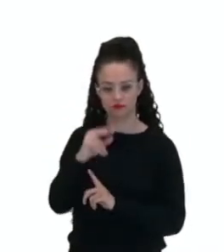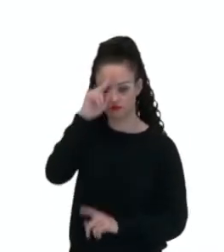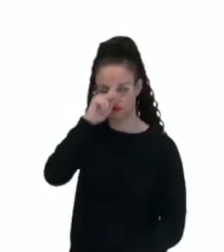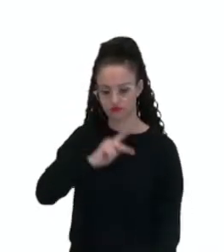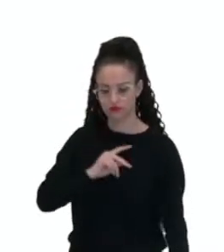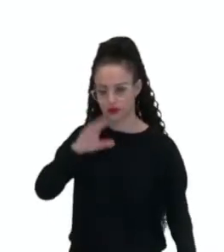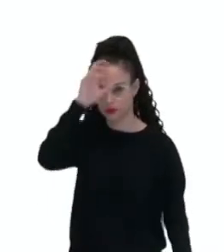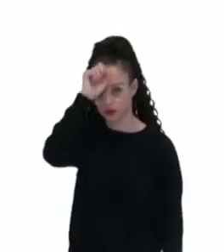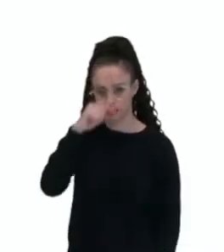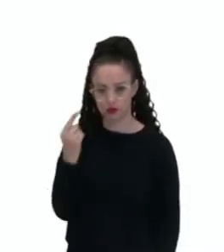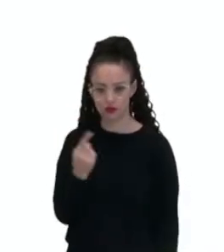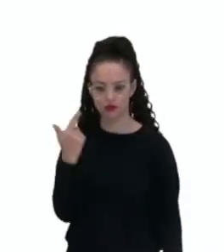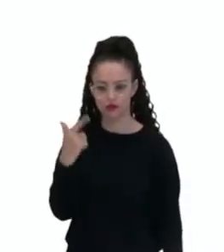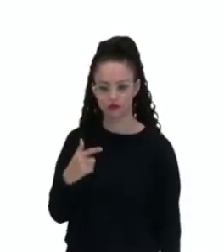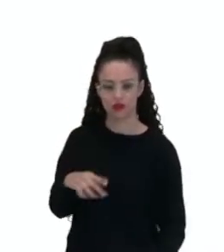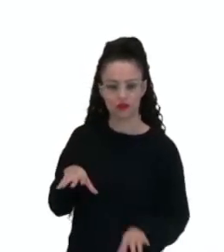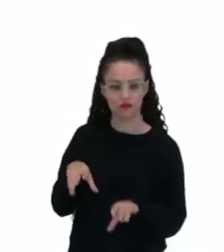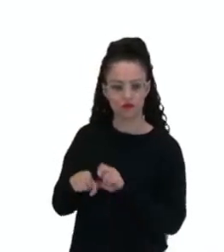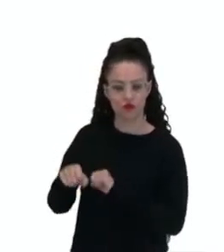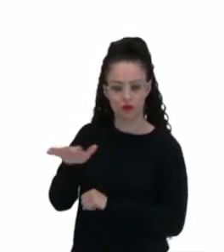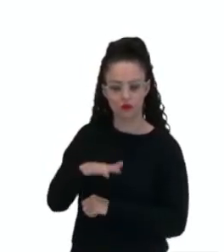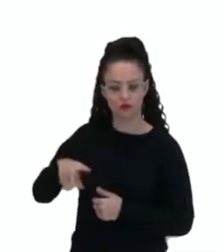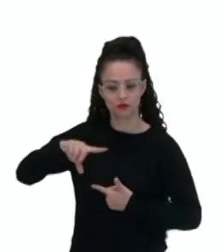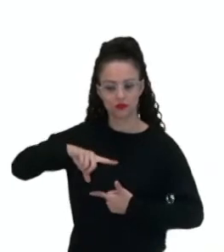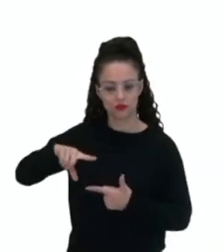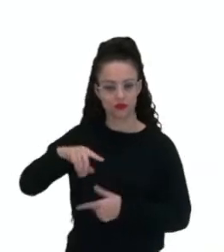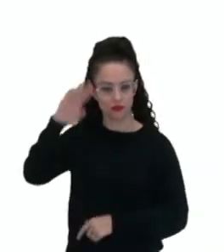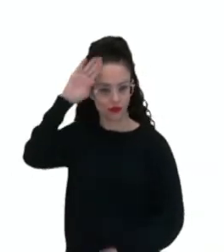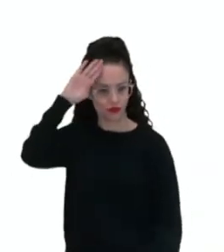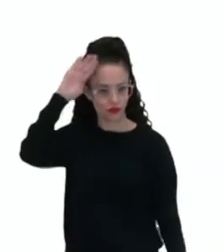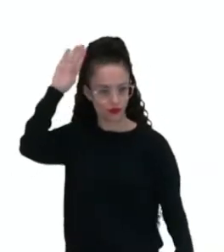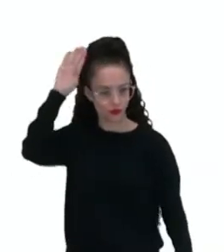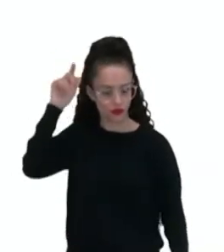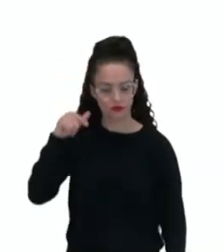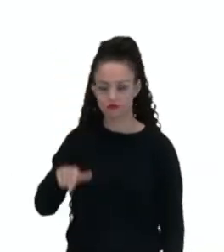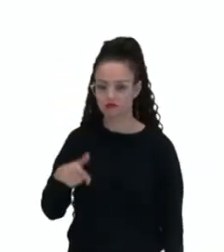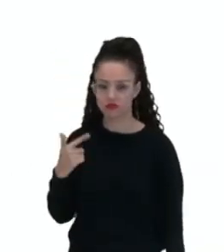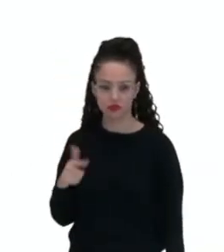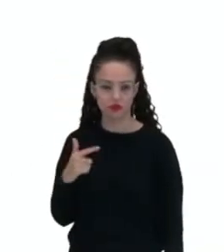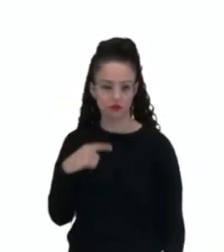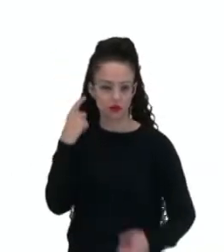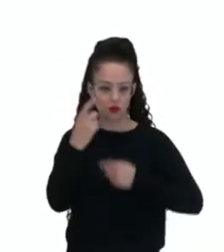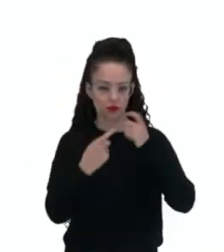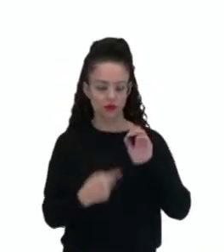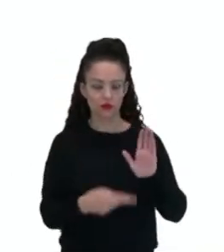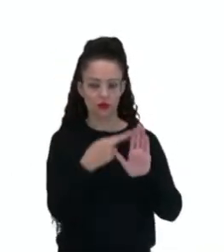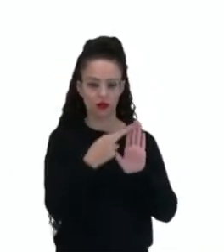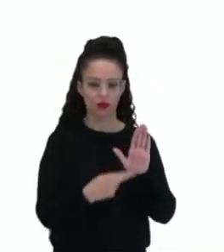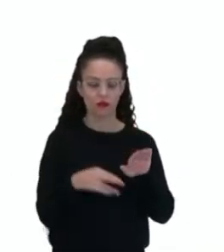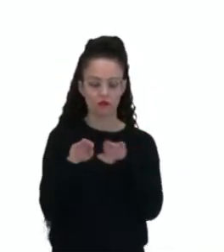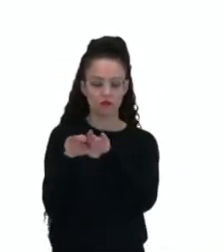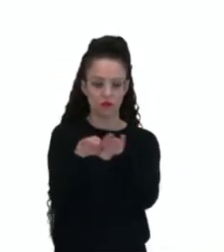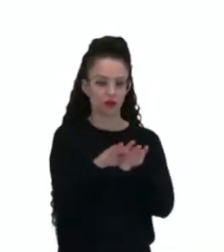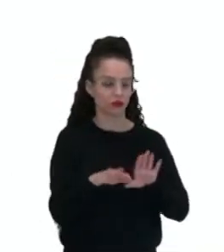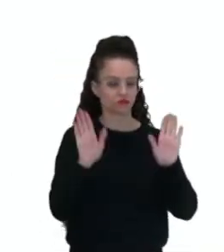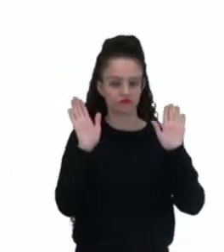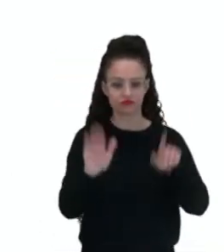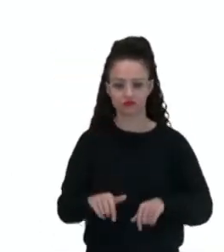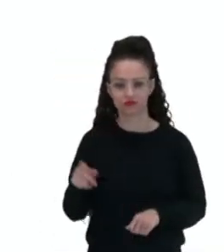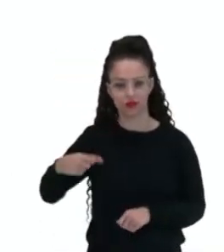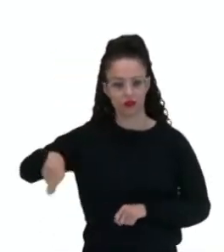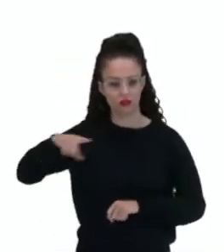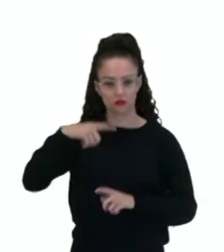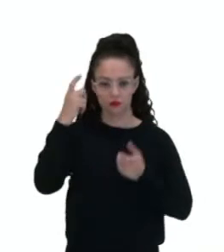que não passaram por uma formação, né, tradicional acadêmica, que não tem preocupações com regras e padrões, eles não estão